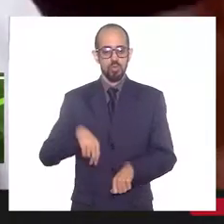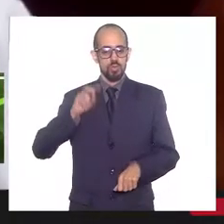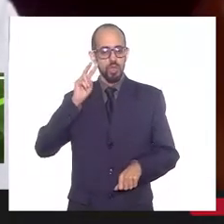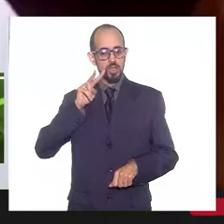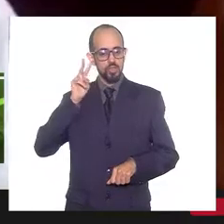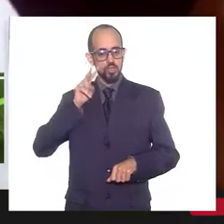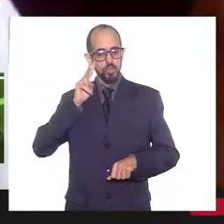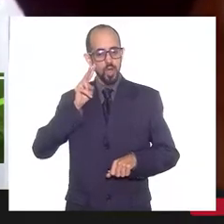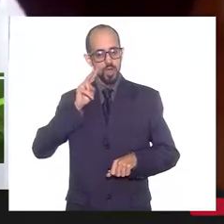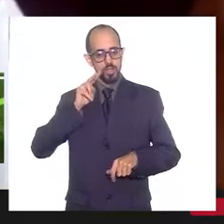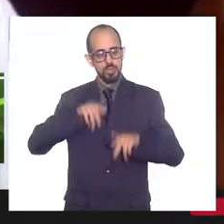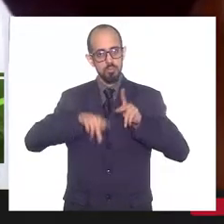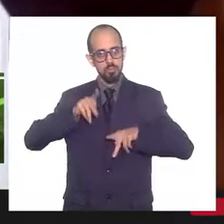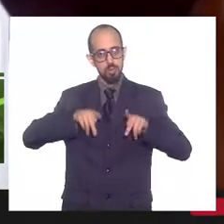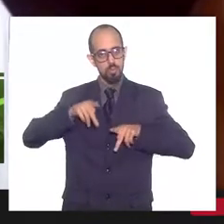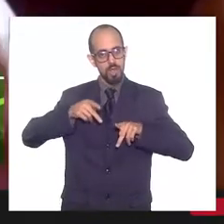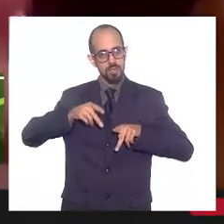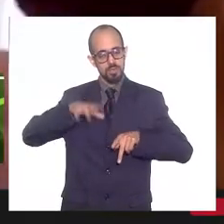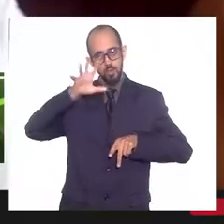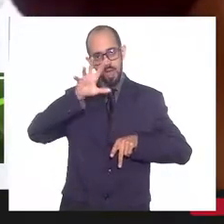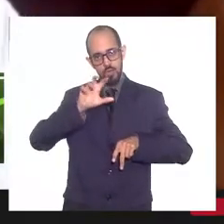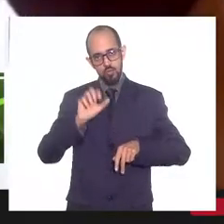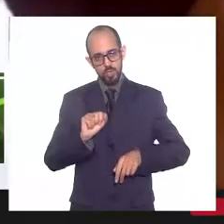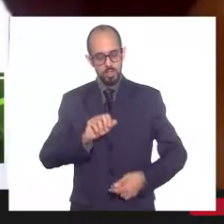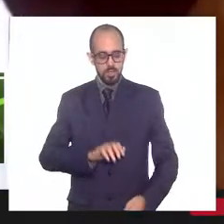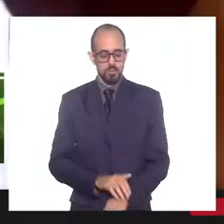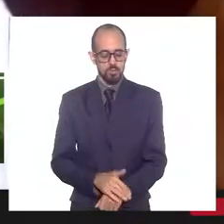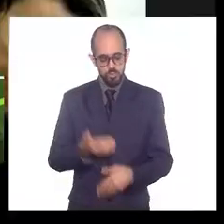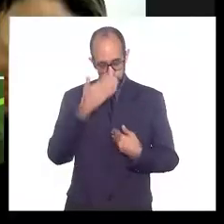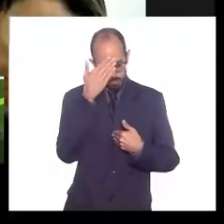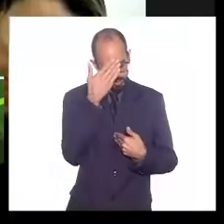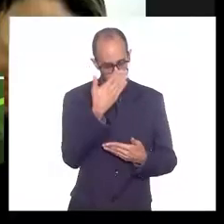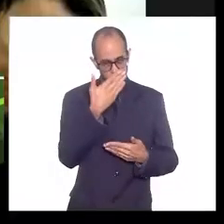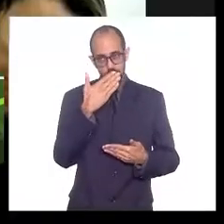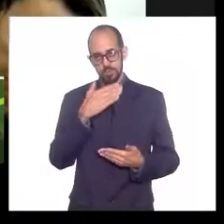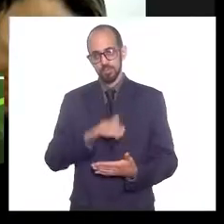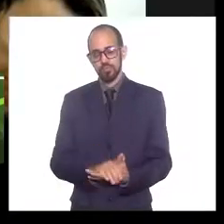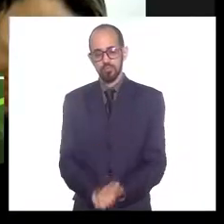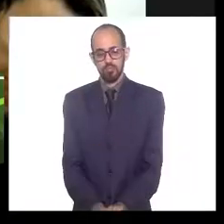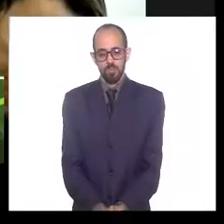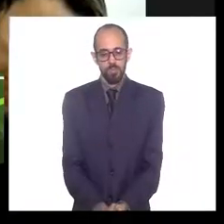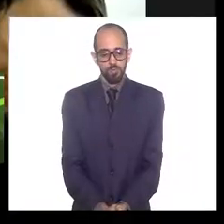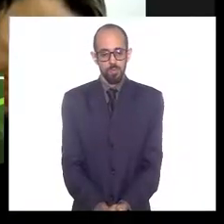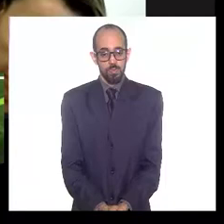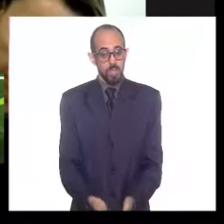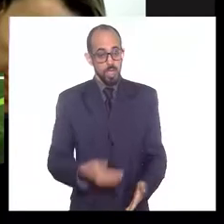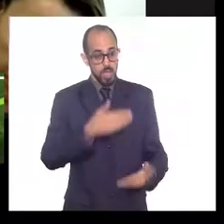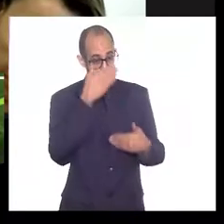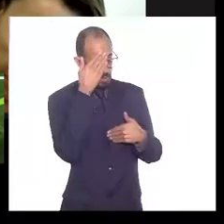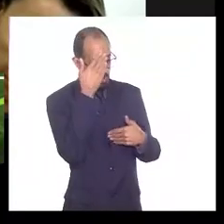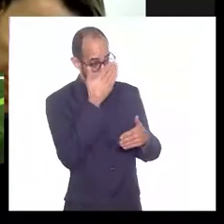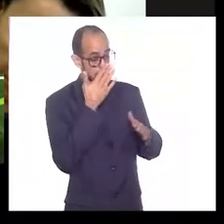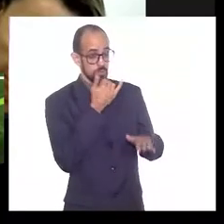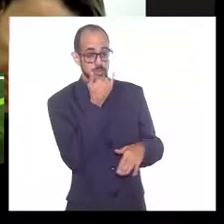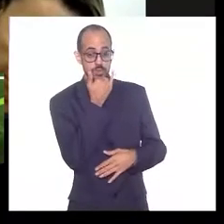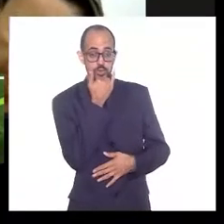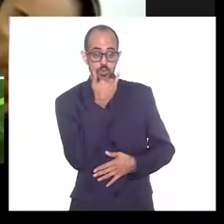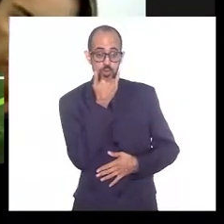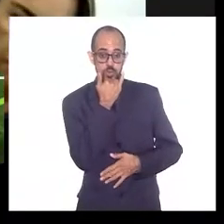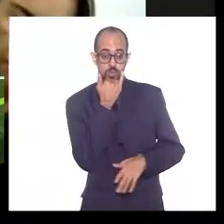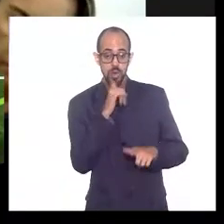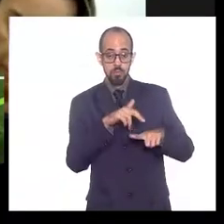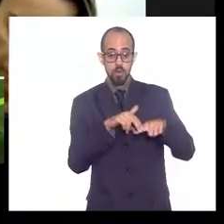história dos povos tradicionais de matriz africana Muito obrigado a E agradecendo e pedindo desculpas por